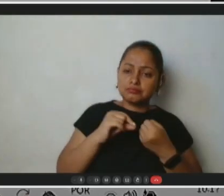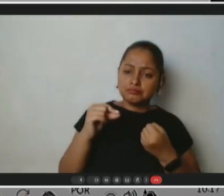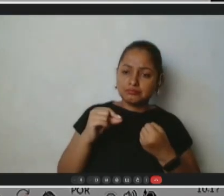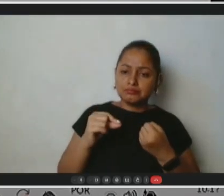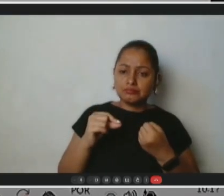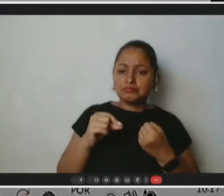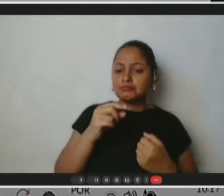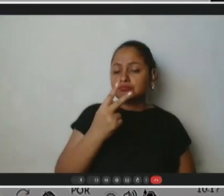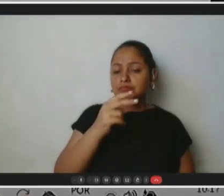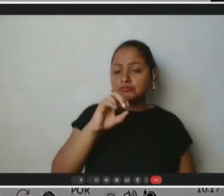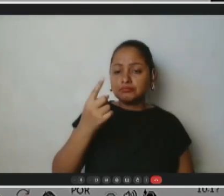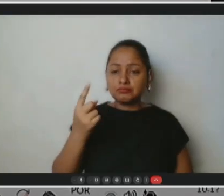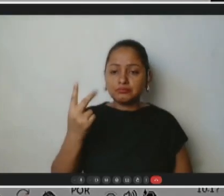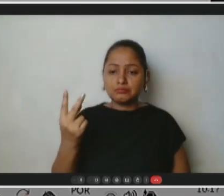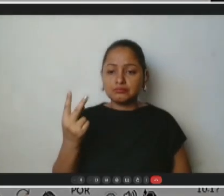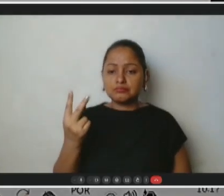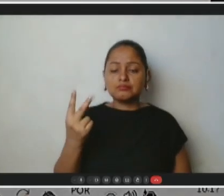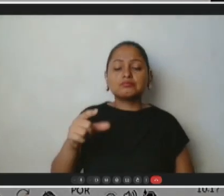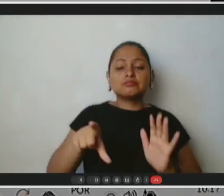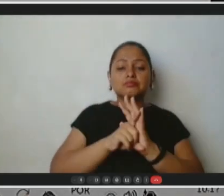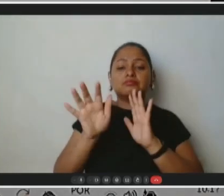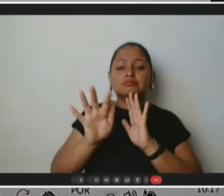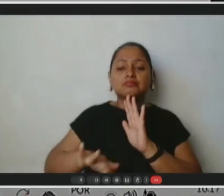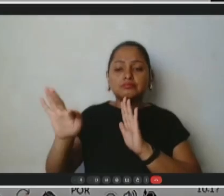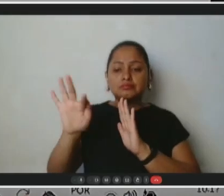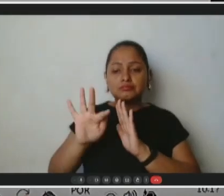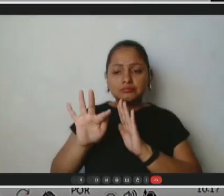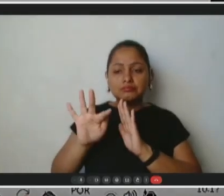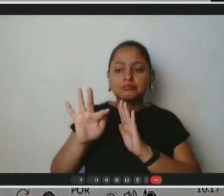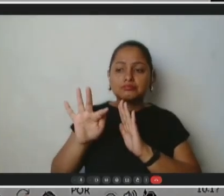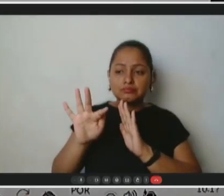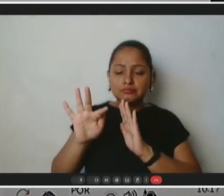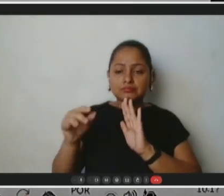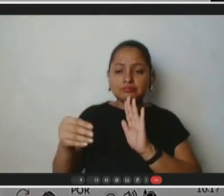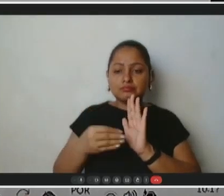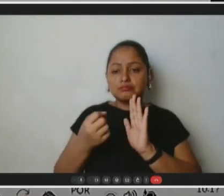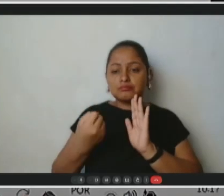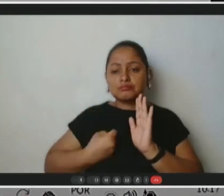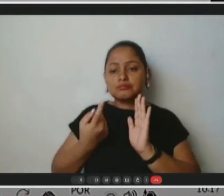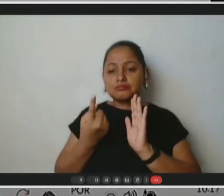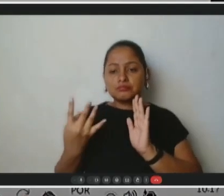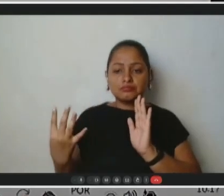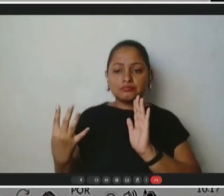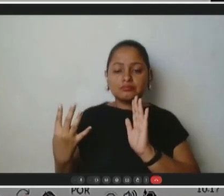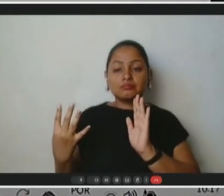212 da Constituição Federal e emenda número 1496.